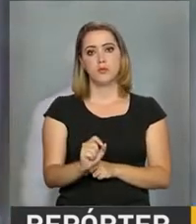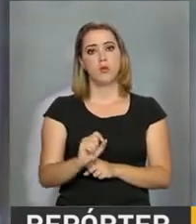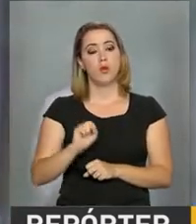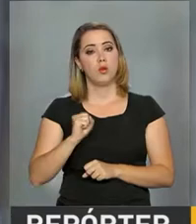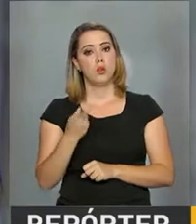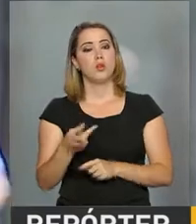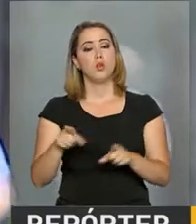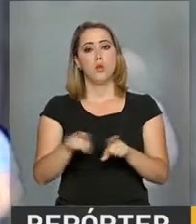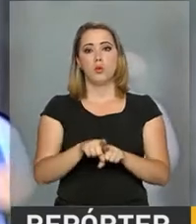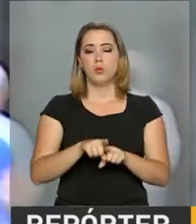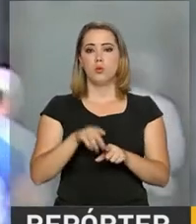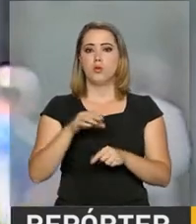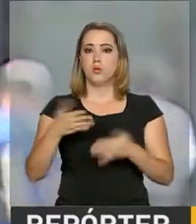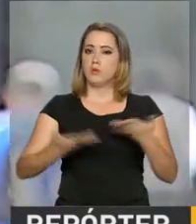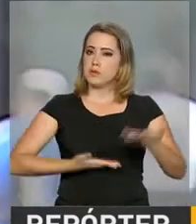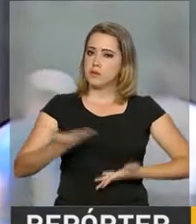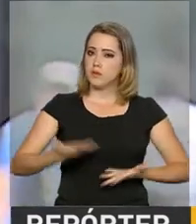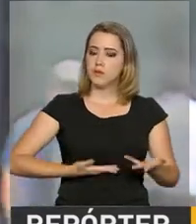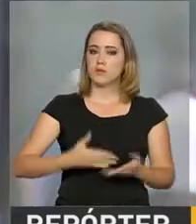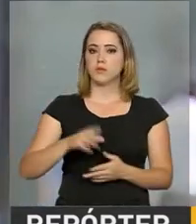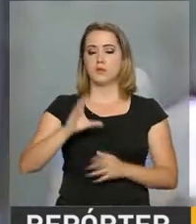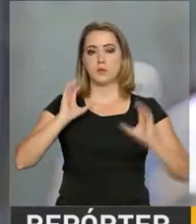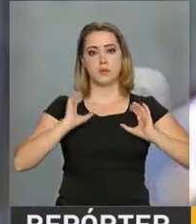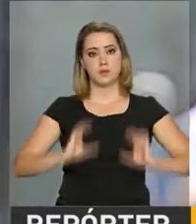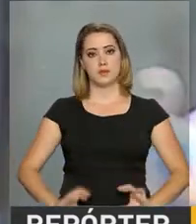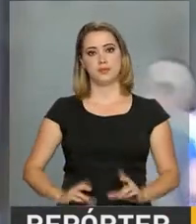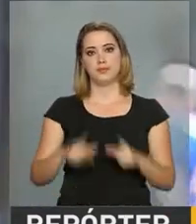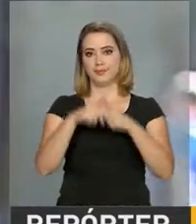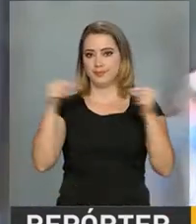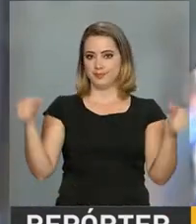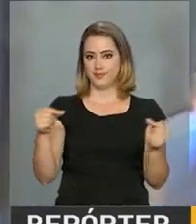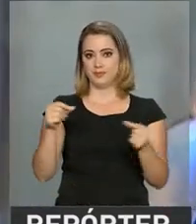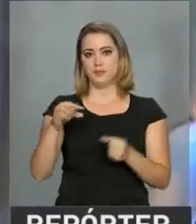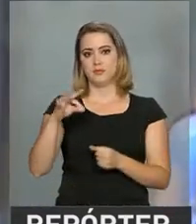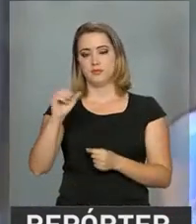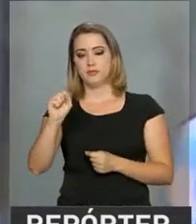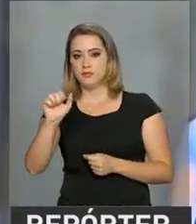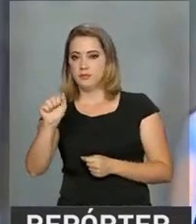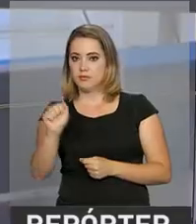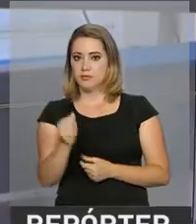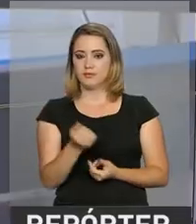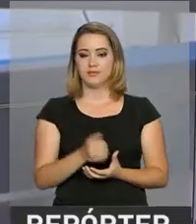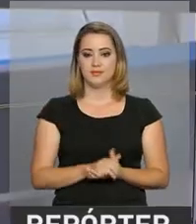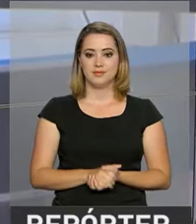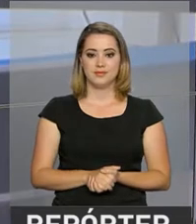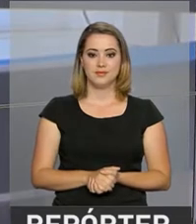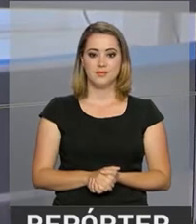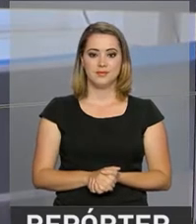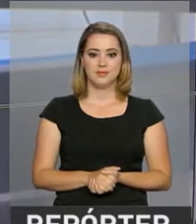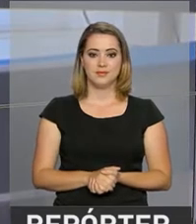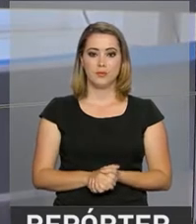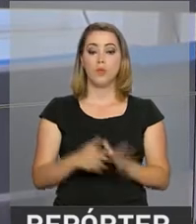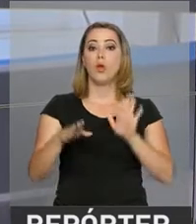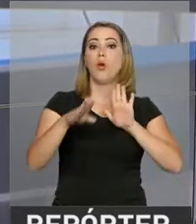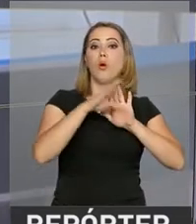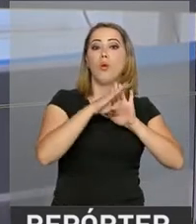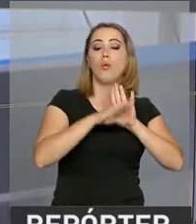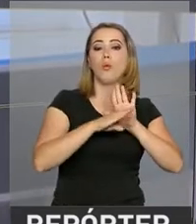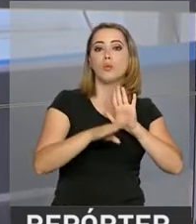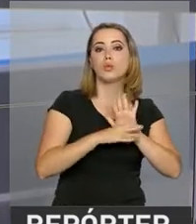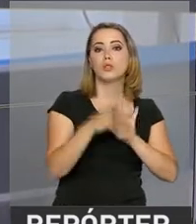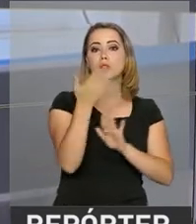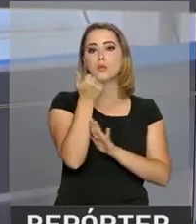receita.fazenda.gov.br, na seção Serviços para o Cidadão. De Brasília, Thaisa Dias. O programa de